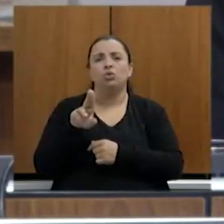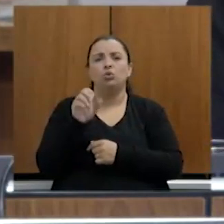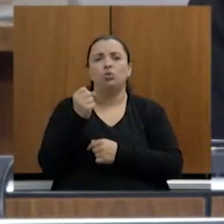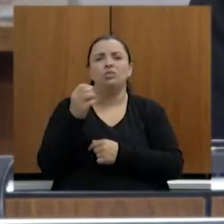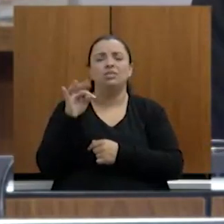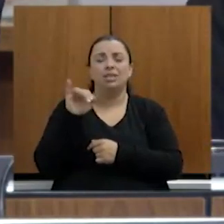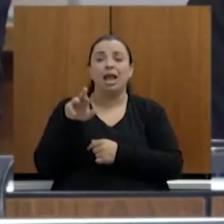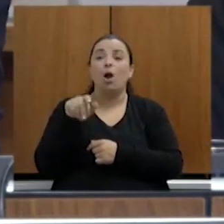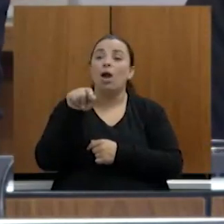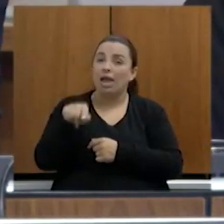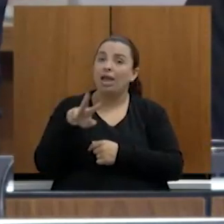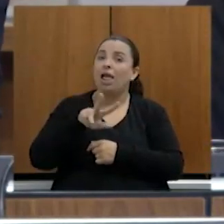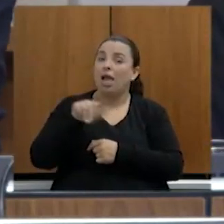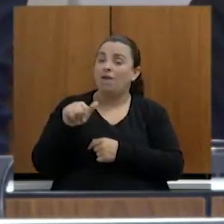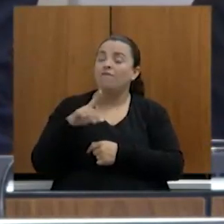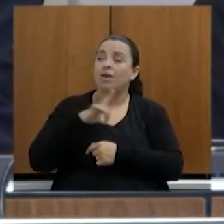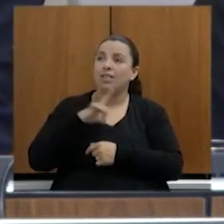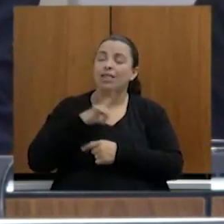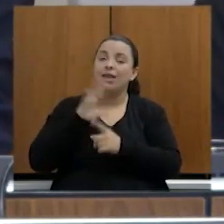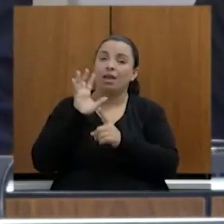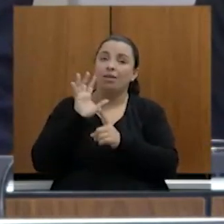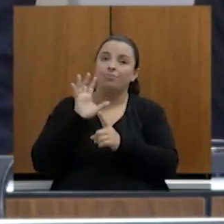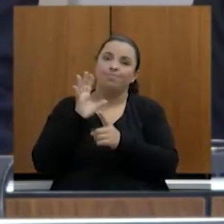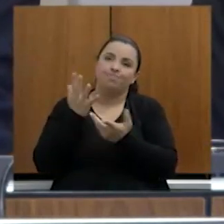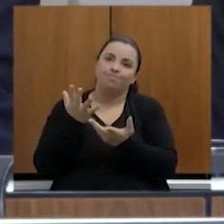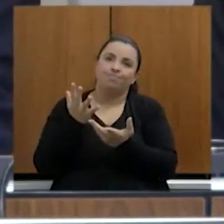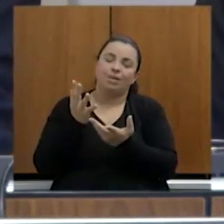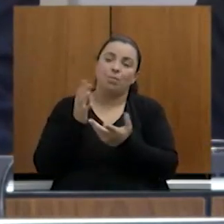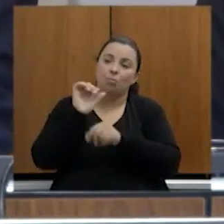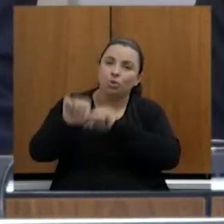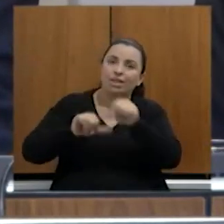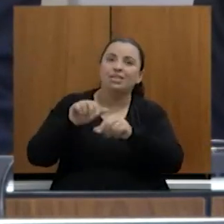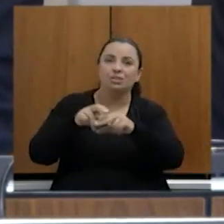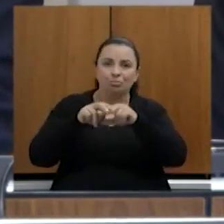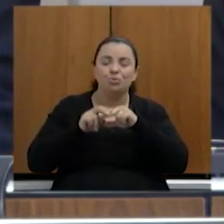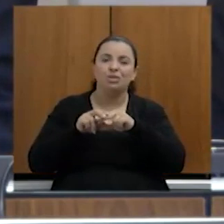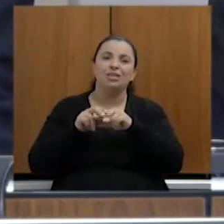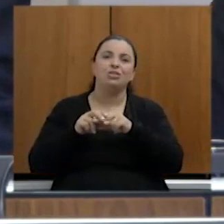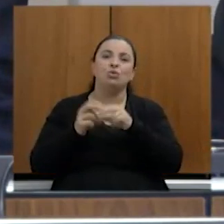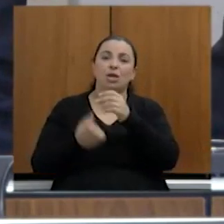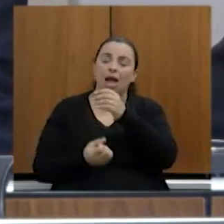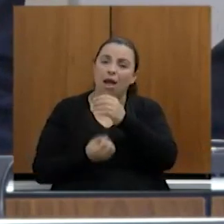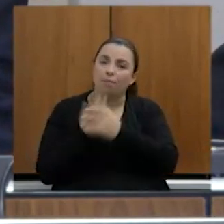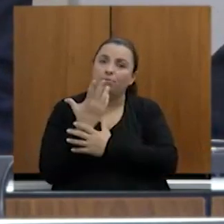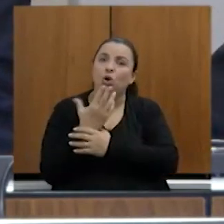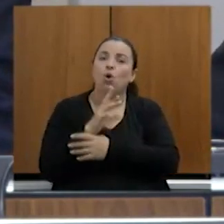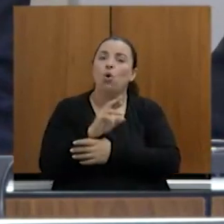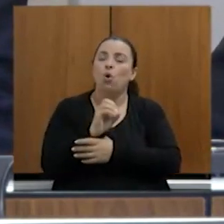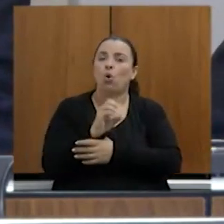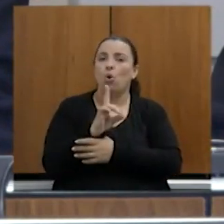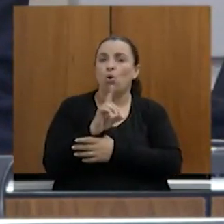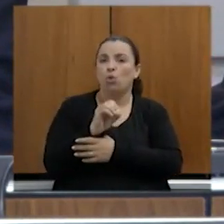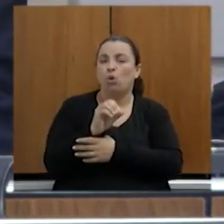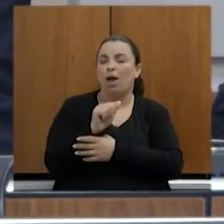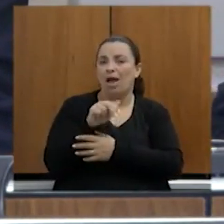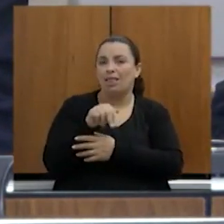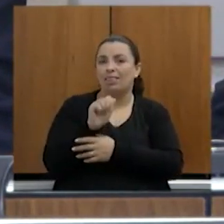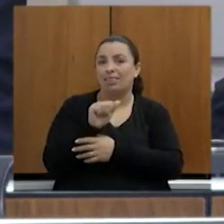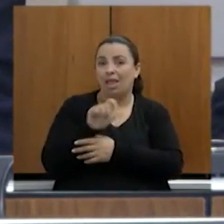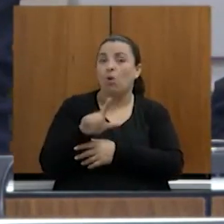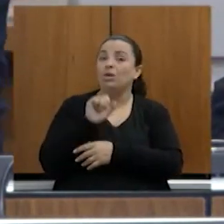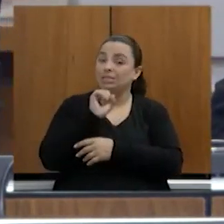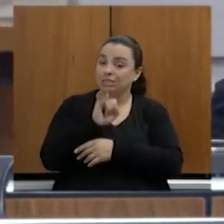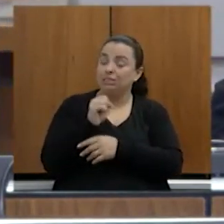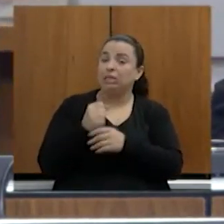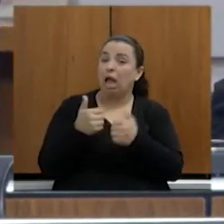problema de regularização fundiária Roseli queria reconhecer aqui a atuação da Defensoria Pública a doutora Cleide Nepomuceno